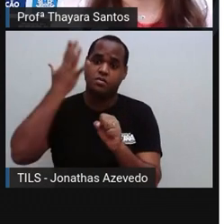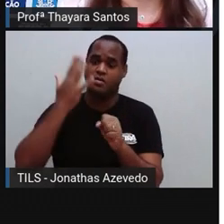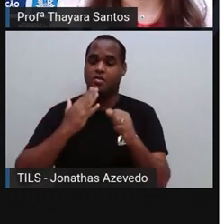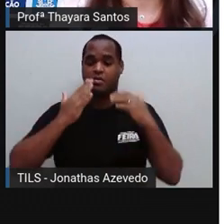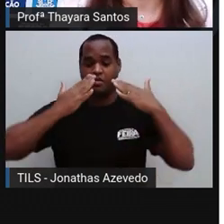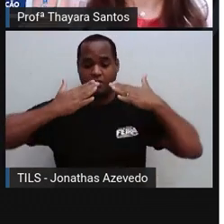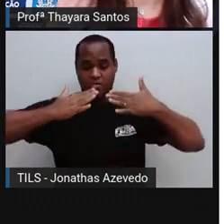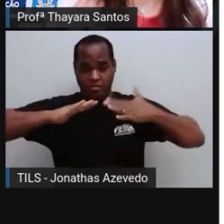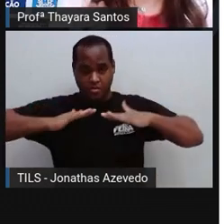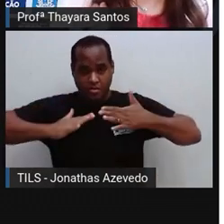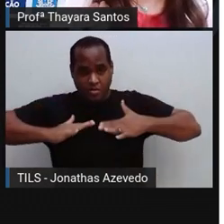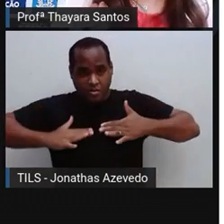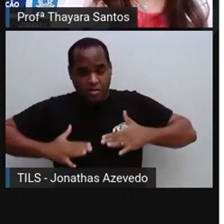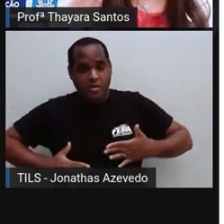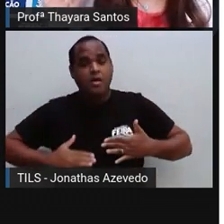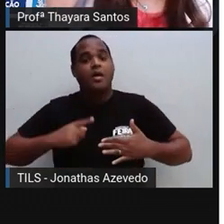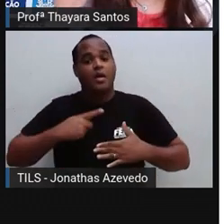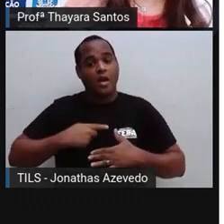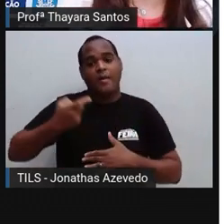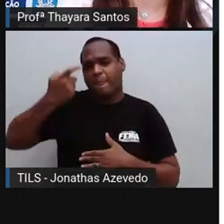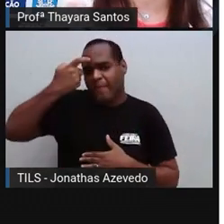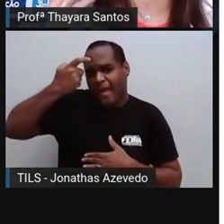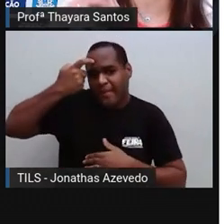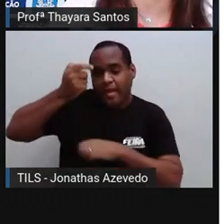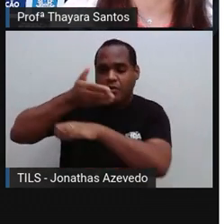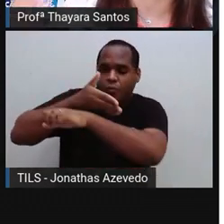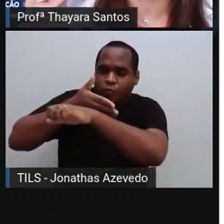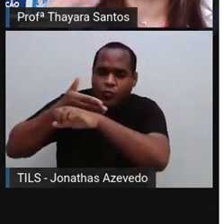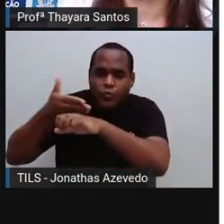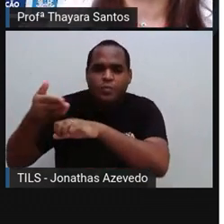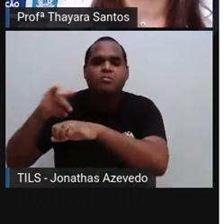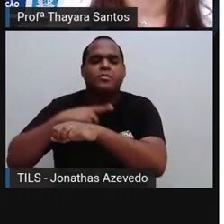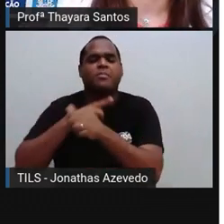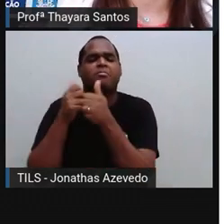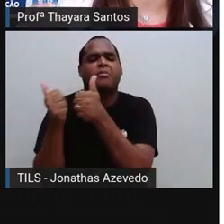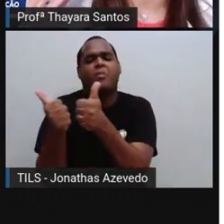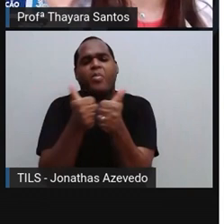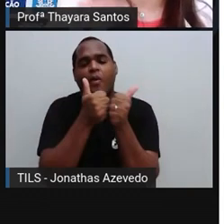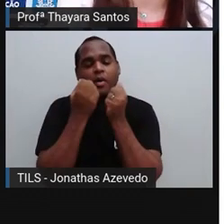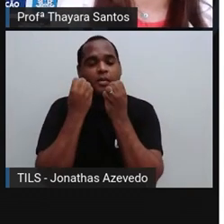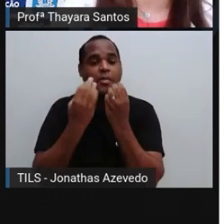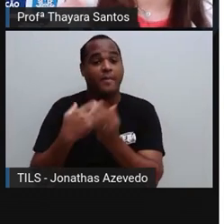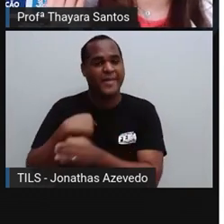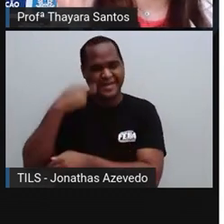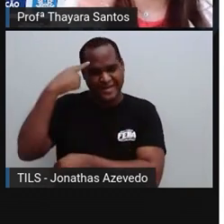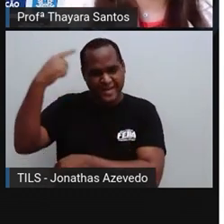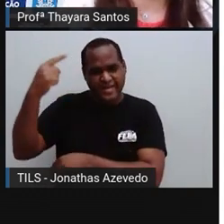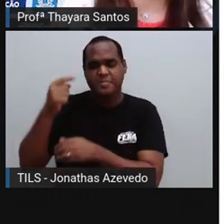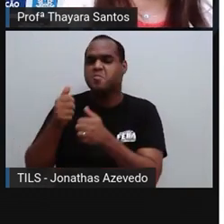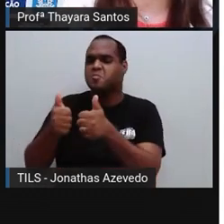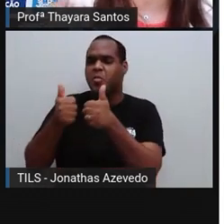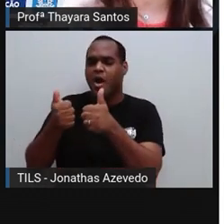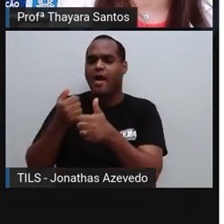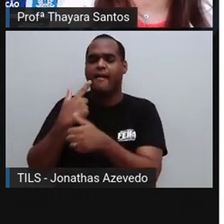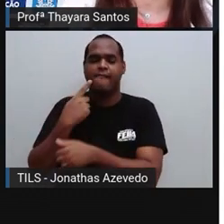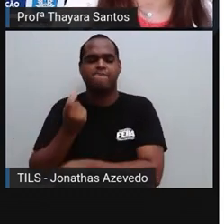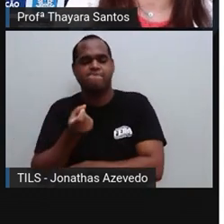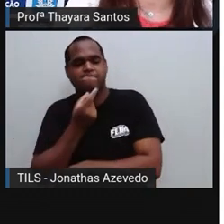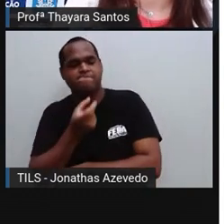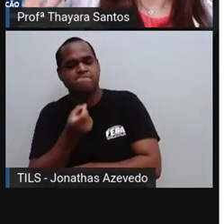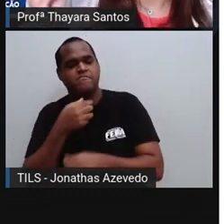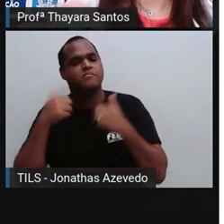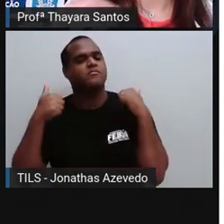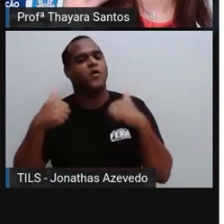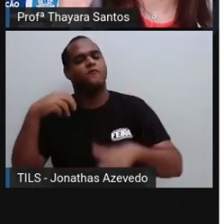a dependência, porque o nosso cérebro, ele se acostuma àquela sensação boa que aquela droga tá tendo ali naquele